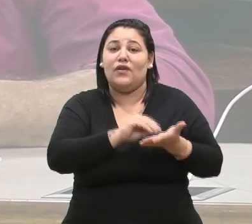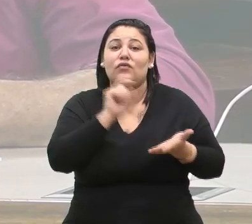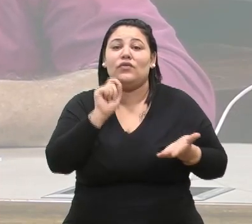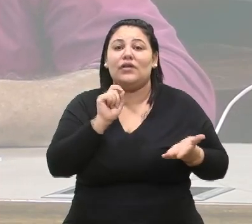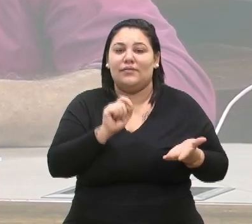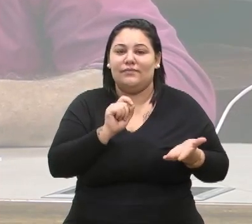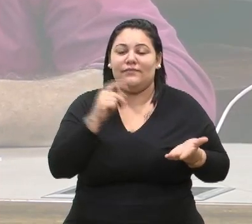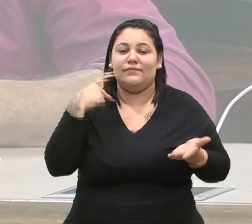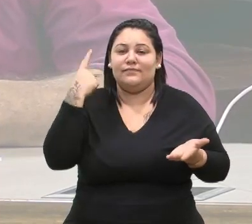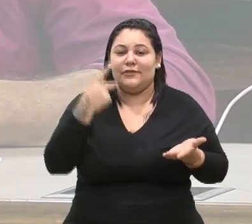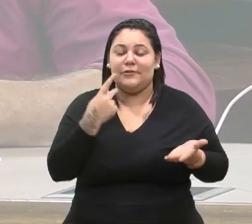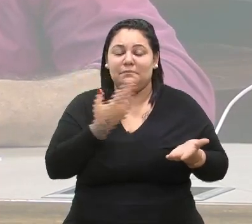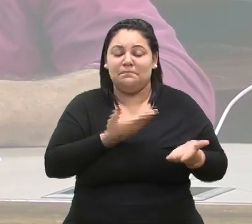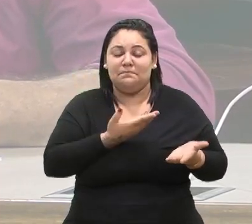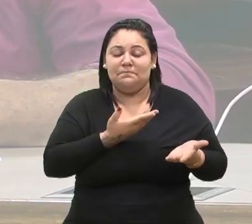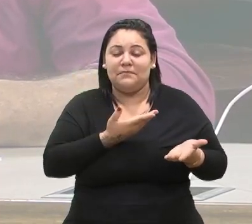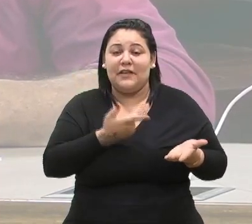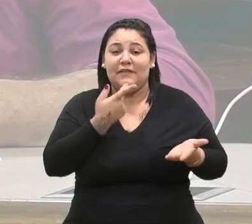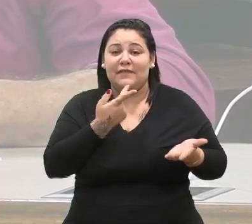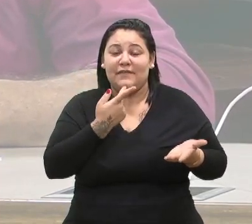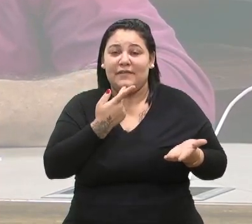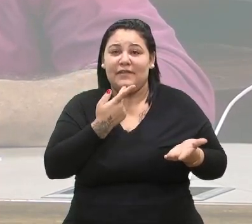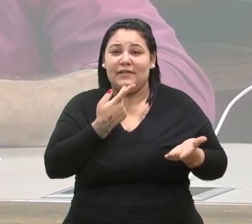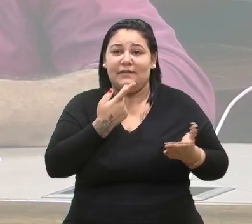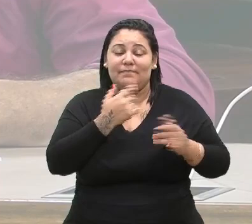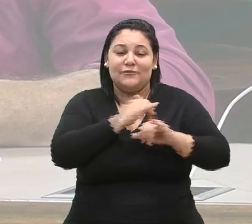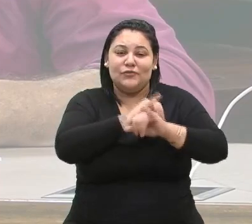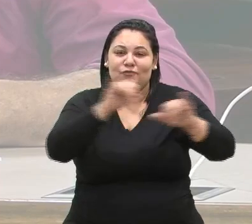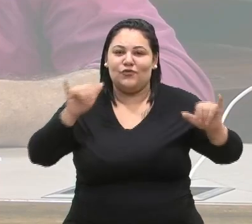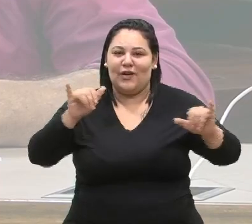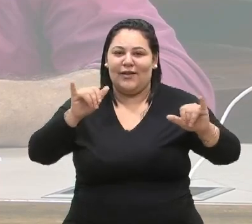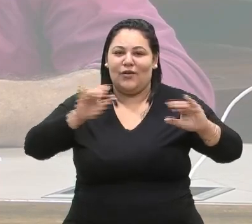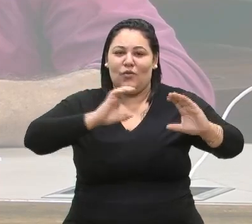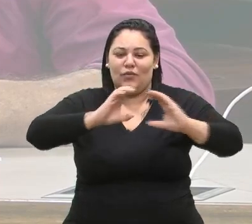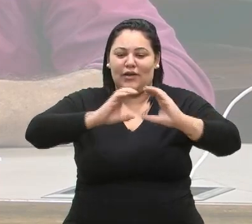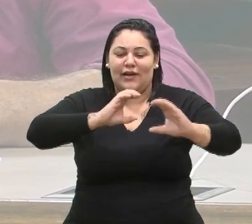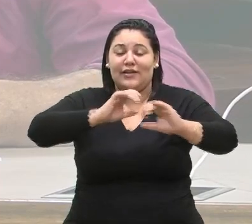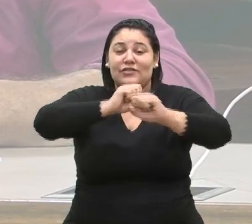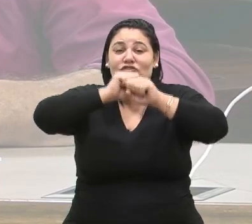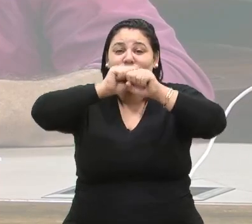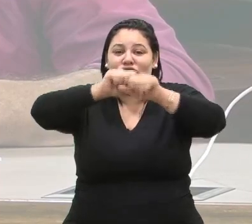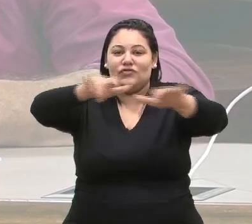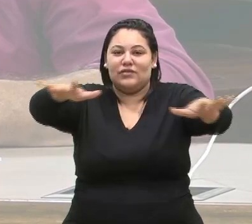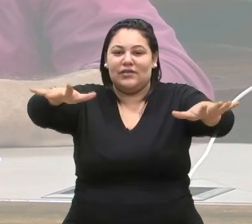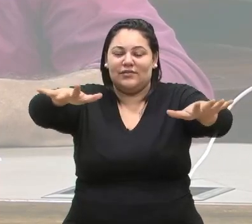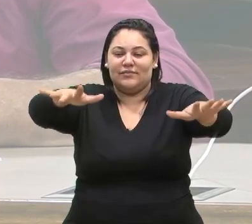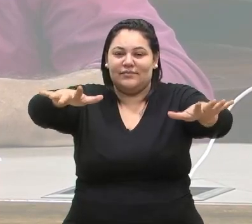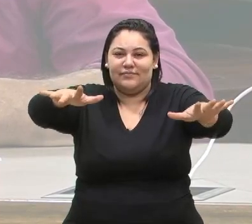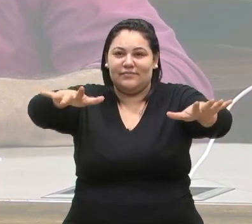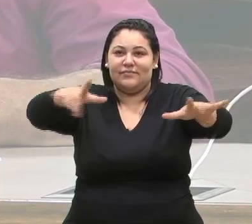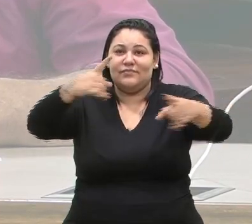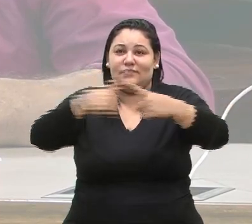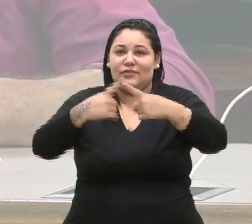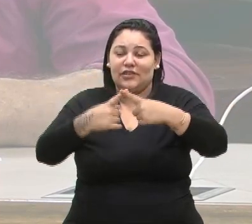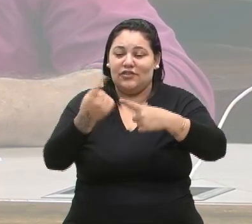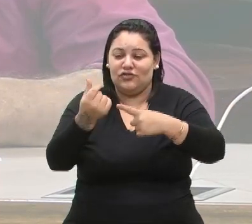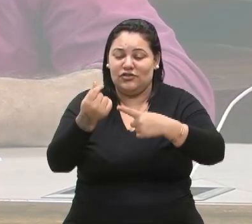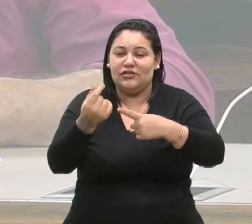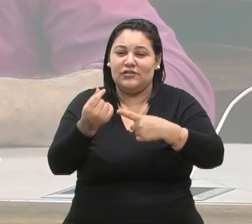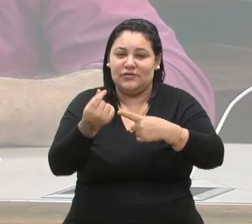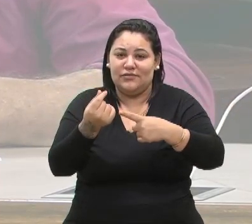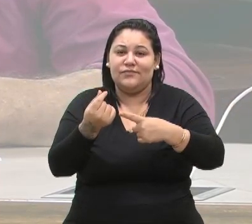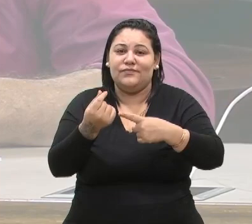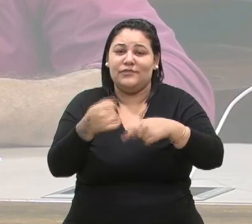D'Ambros? Tá? A divulgação. Porque se divulgar, seria dinheiro economizado para o município, menos lixões